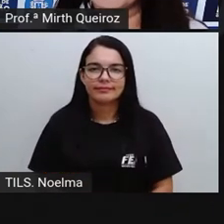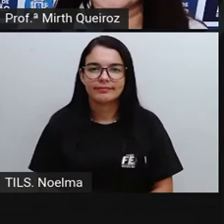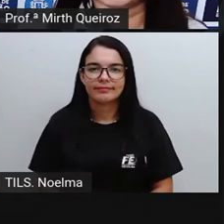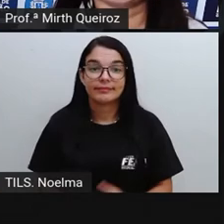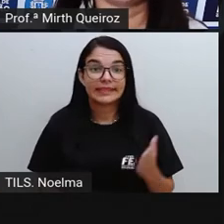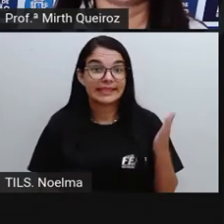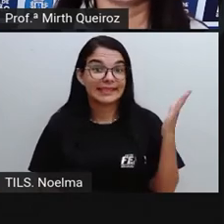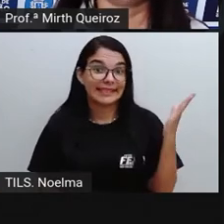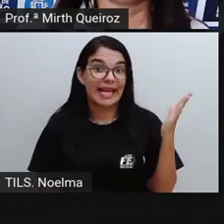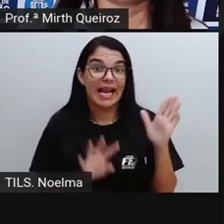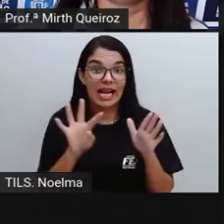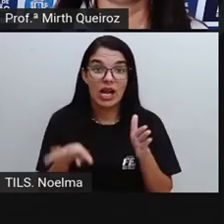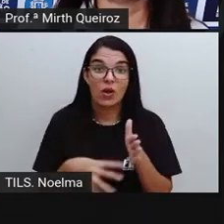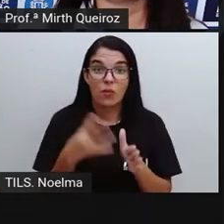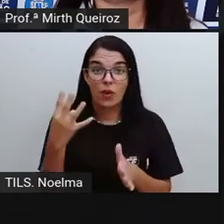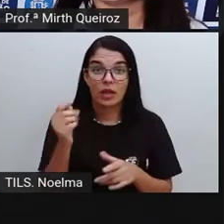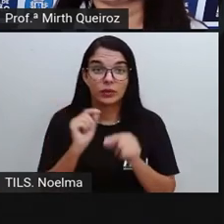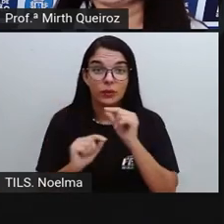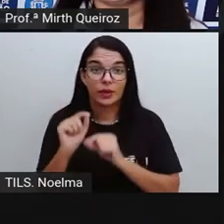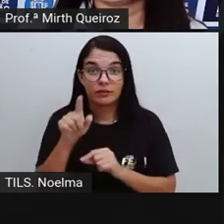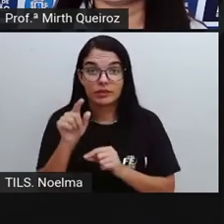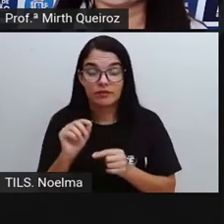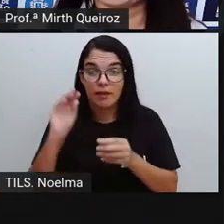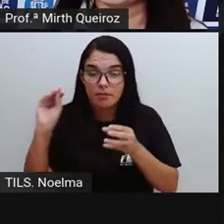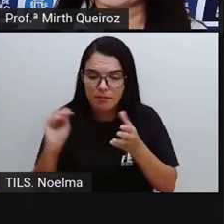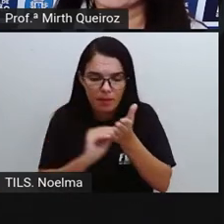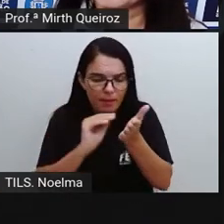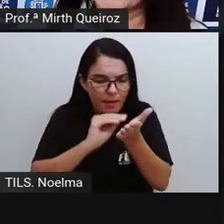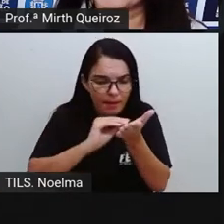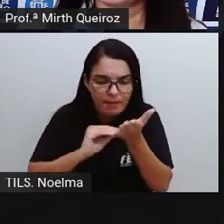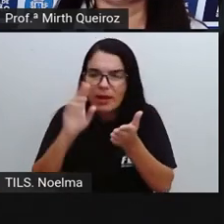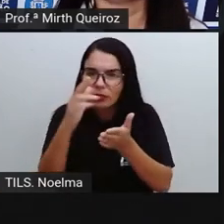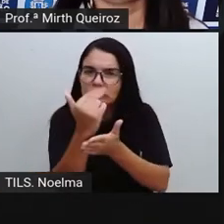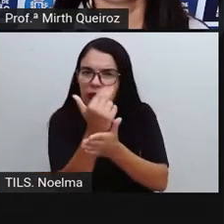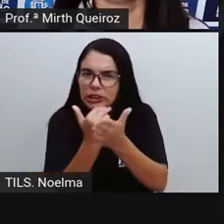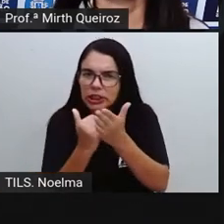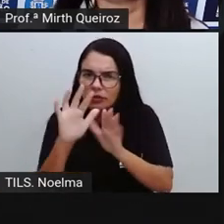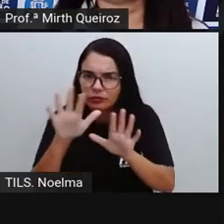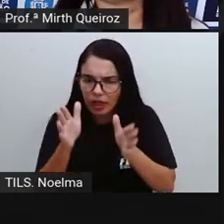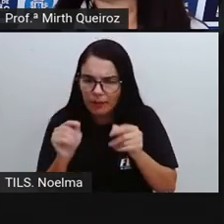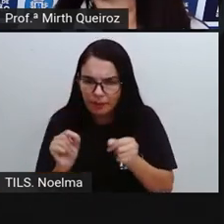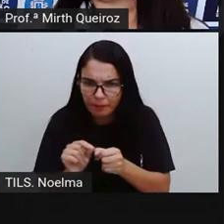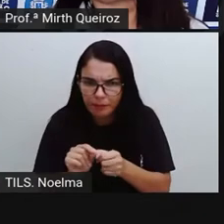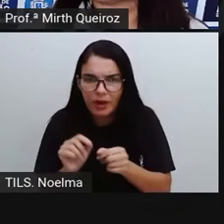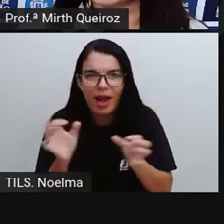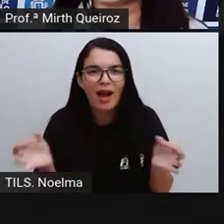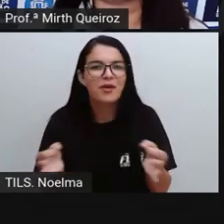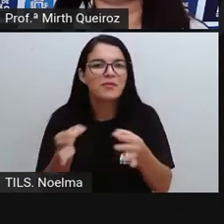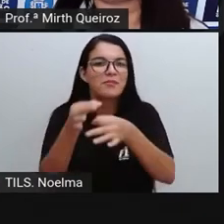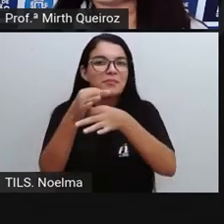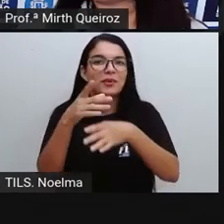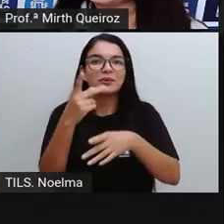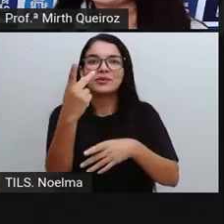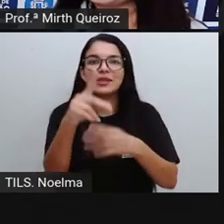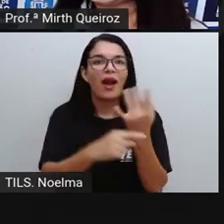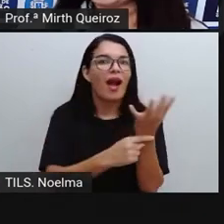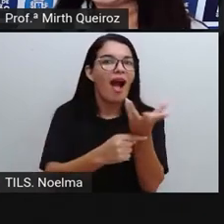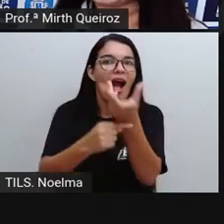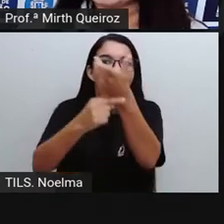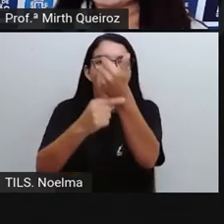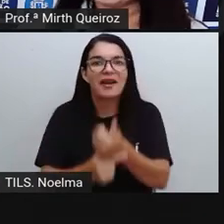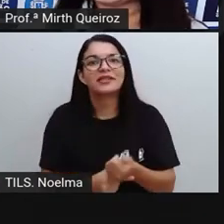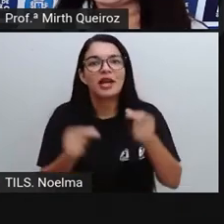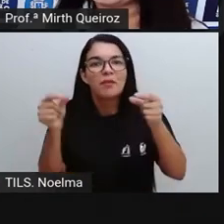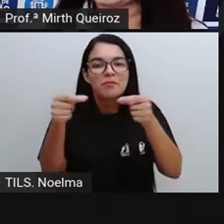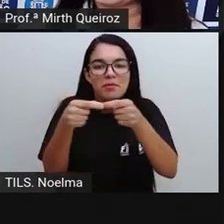A imagem. Preencha o seu desenho com os papéis recortados. Está pronto o seu mosaico de recorte de revista. Olha